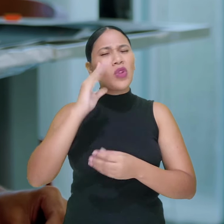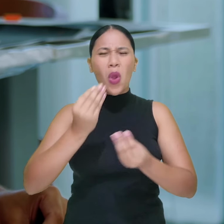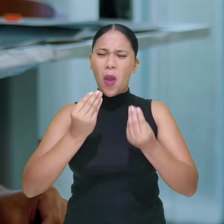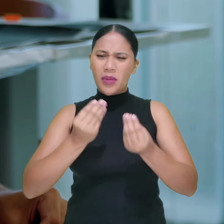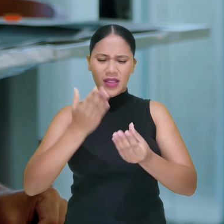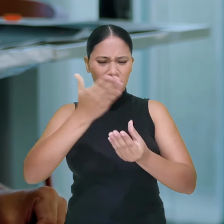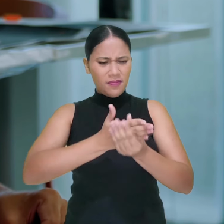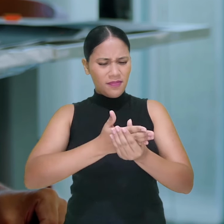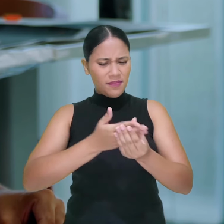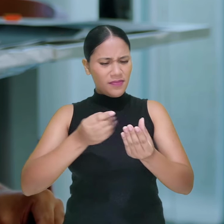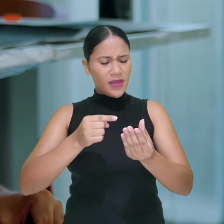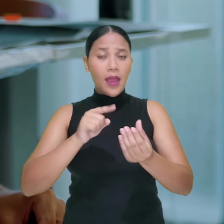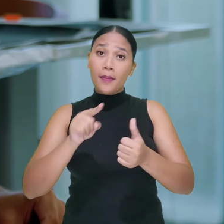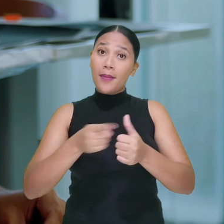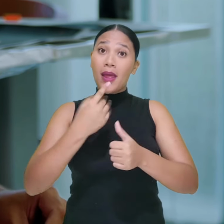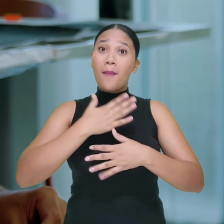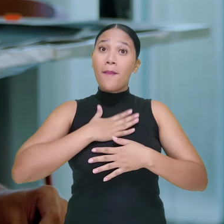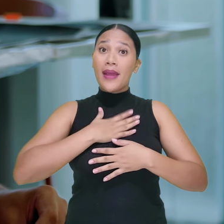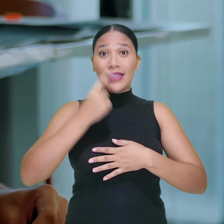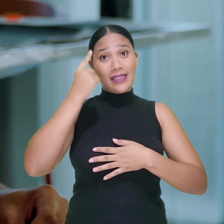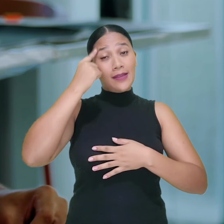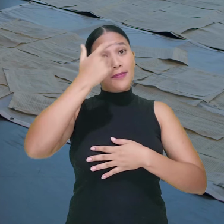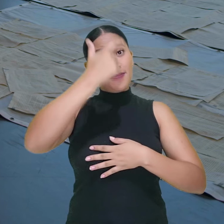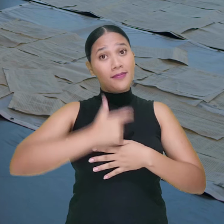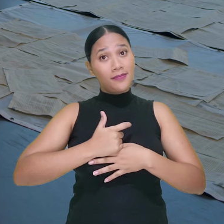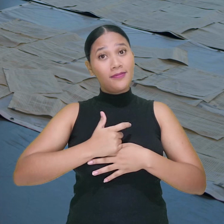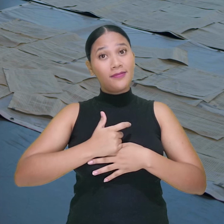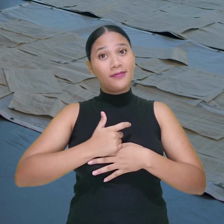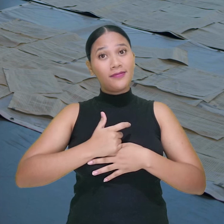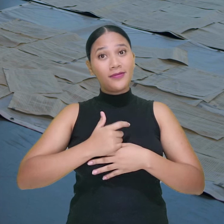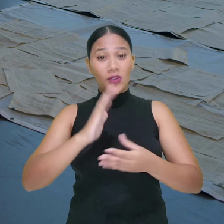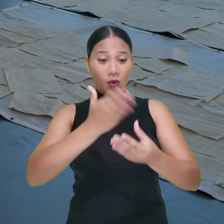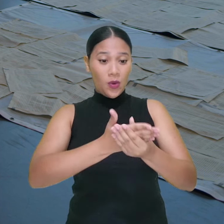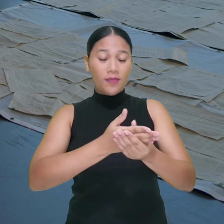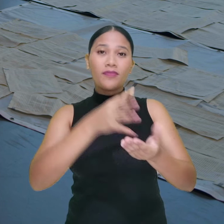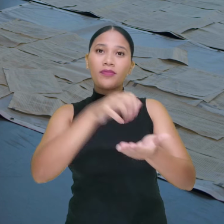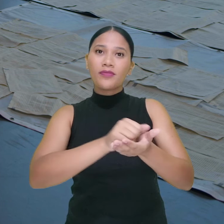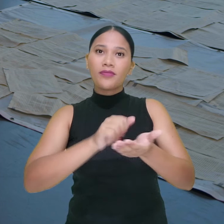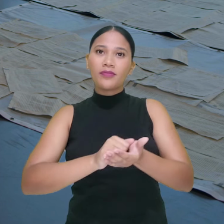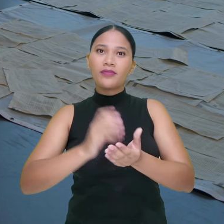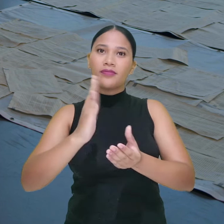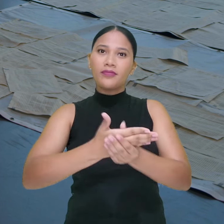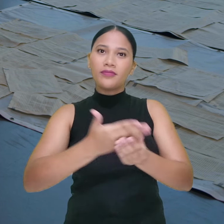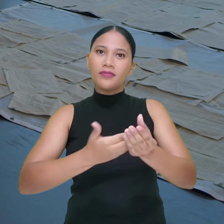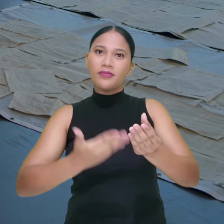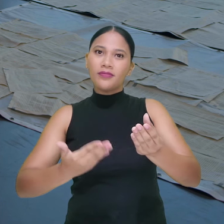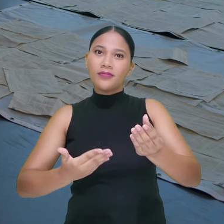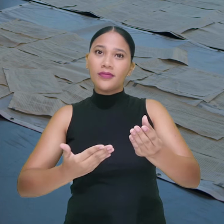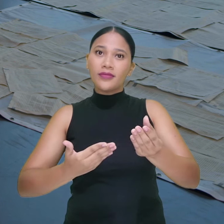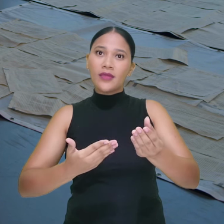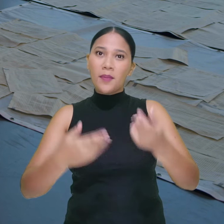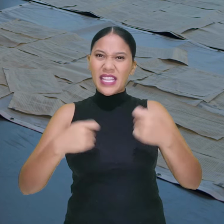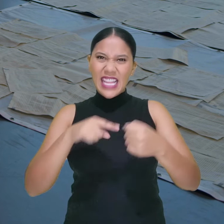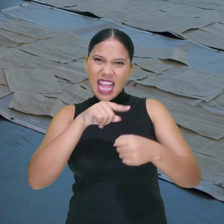imagino primeiramente, qual seria o meu inimigo? É como se o arquivo ele não permitisse que nada